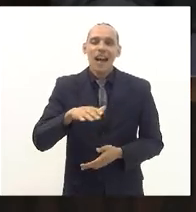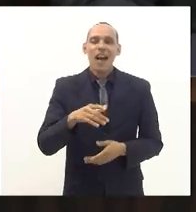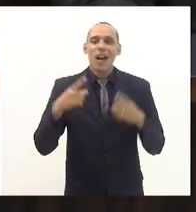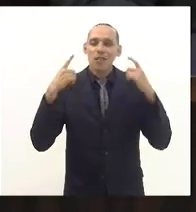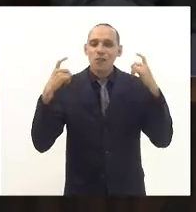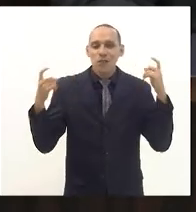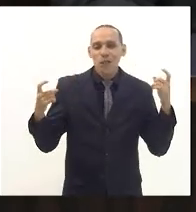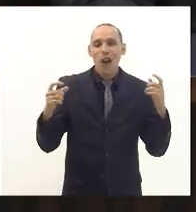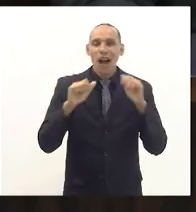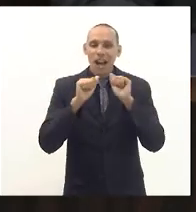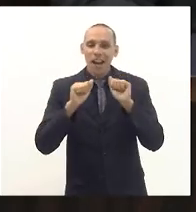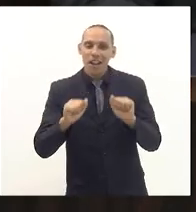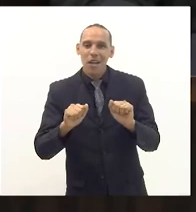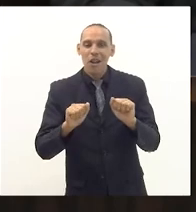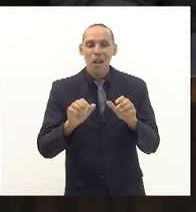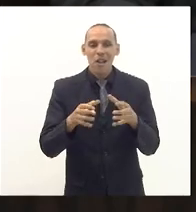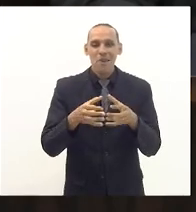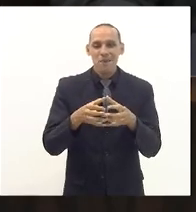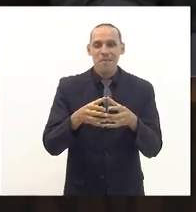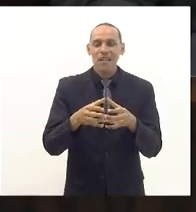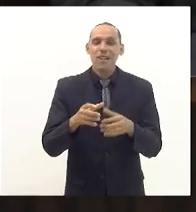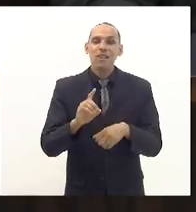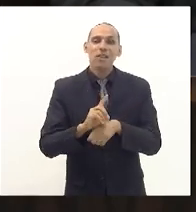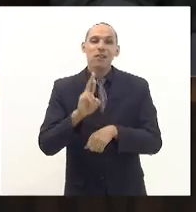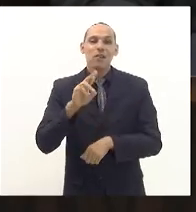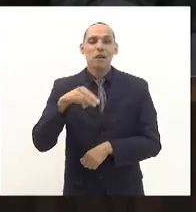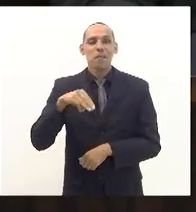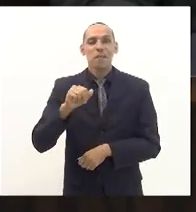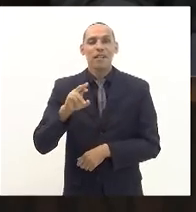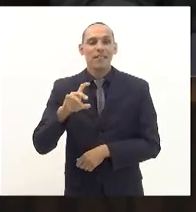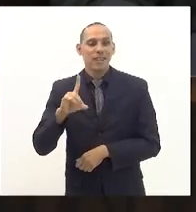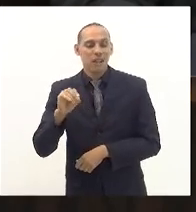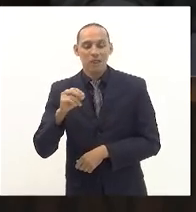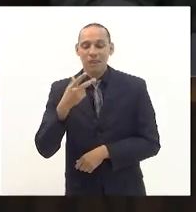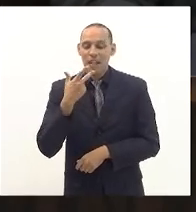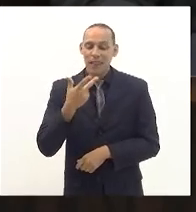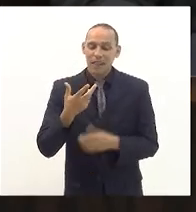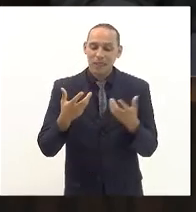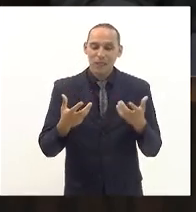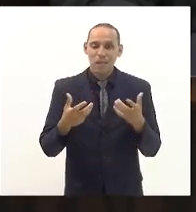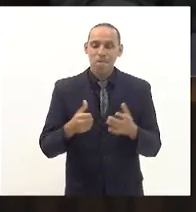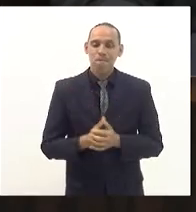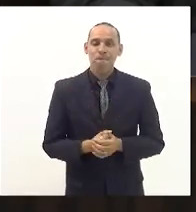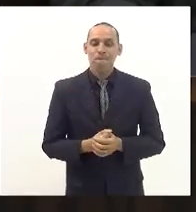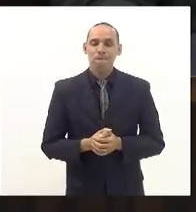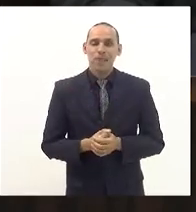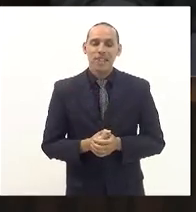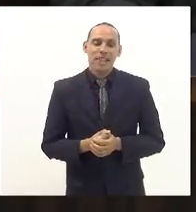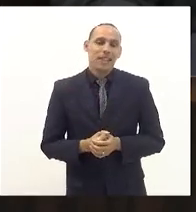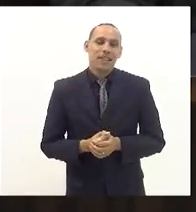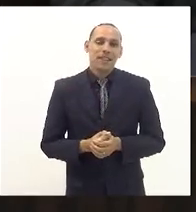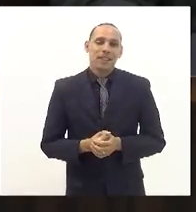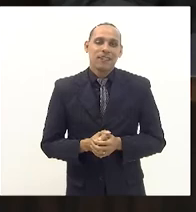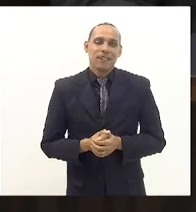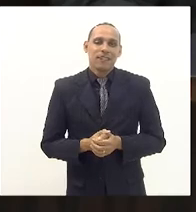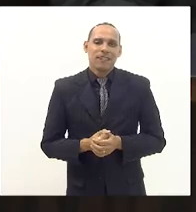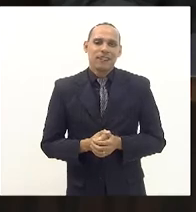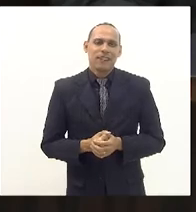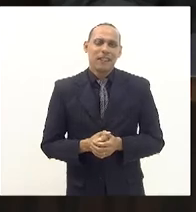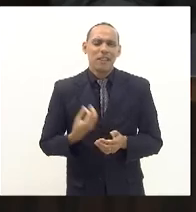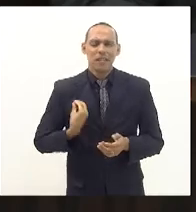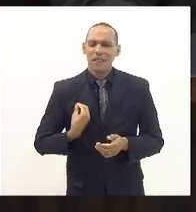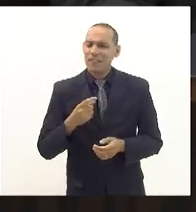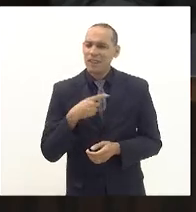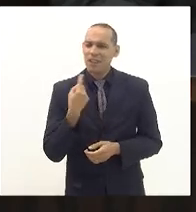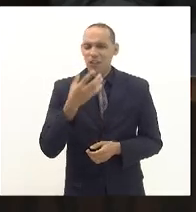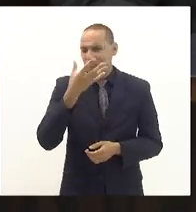acessórios do meu gabinete queria Doutor Marcelo dizer tem algumas passagens da